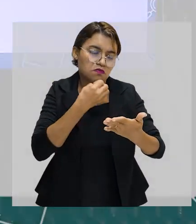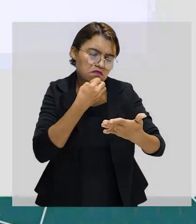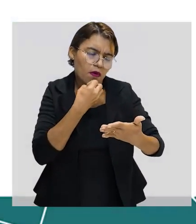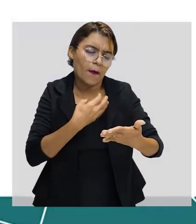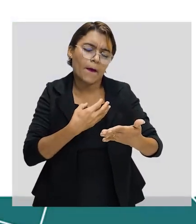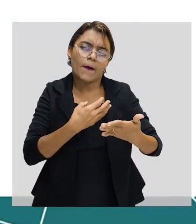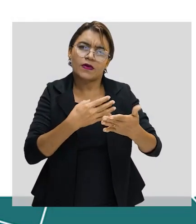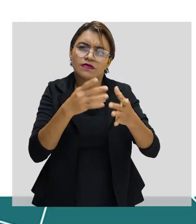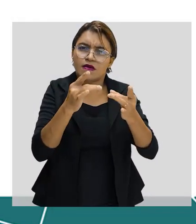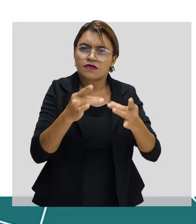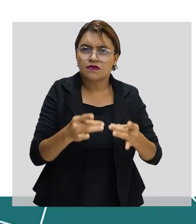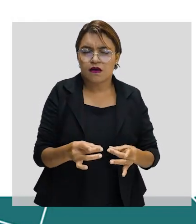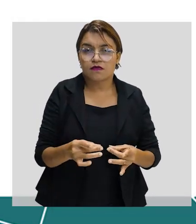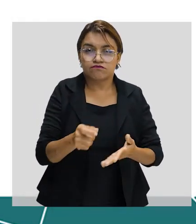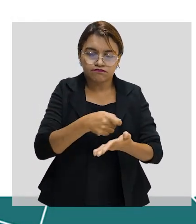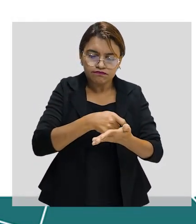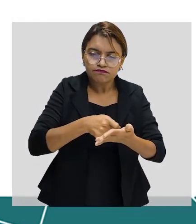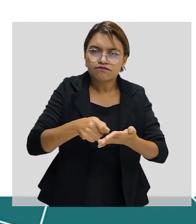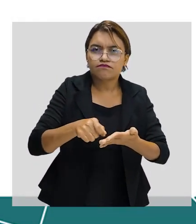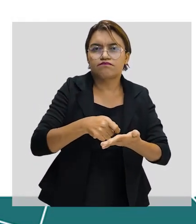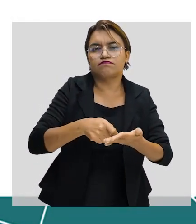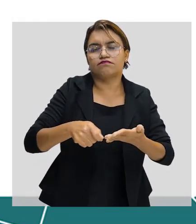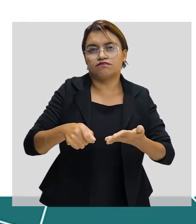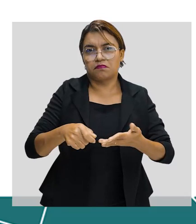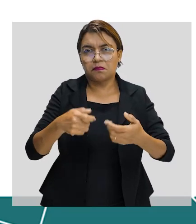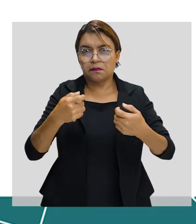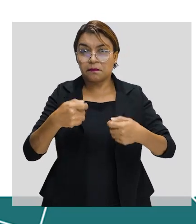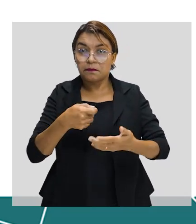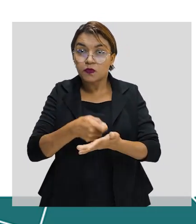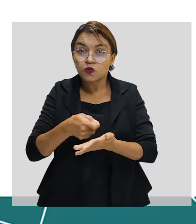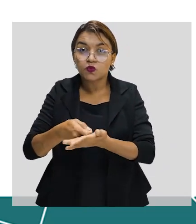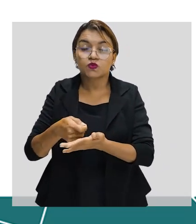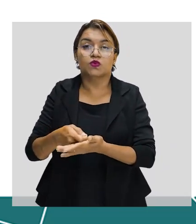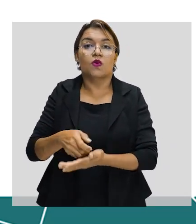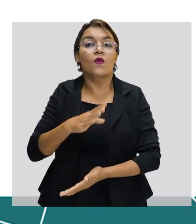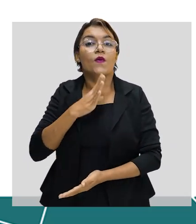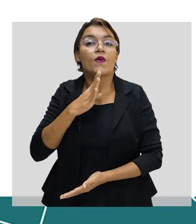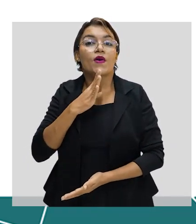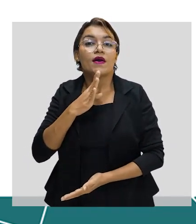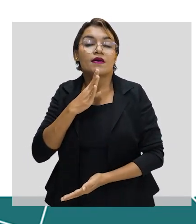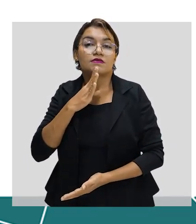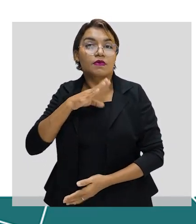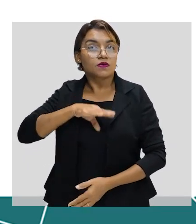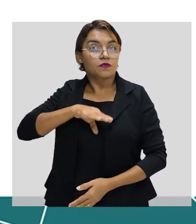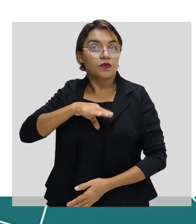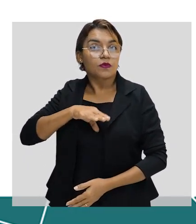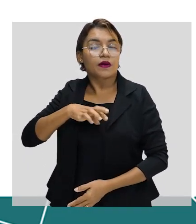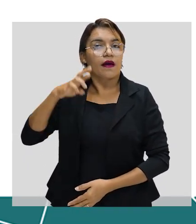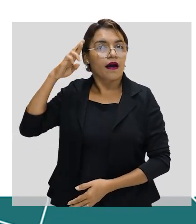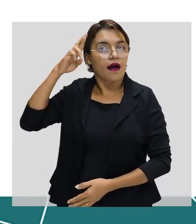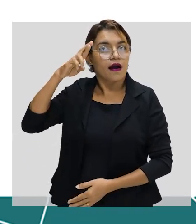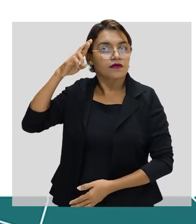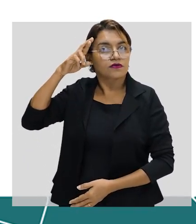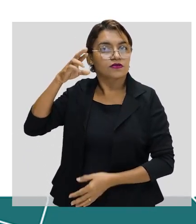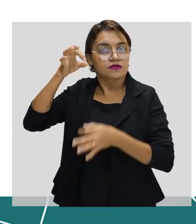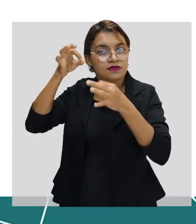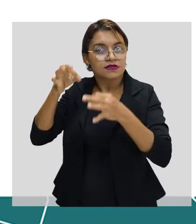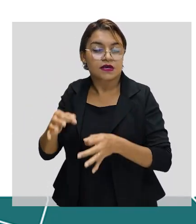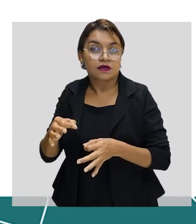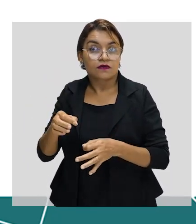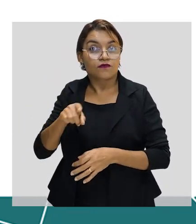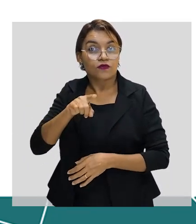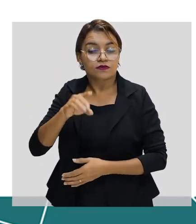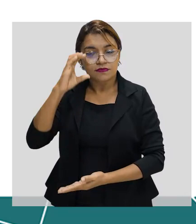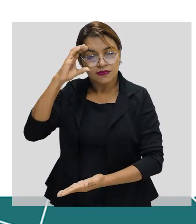bom? Escrever um bom texto exige conhecimento de língua portuguesa, raciocínio lógico, para que a